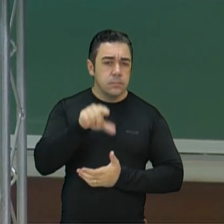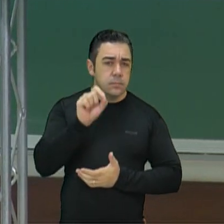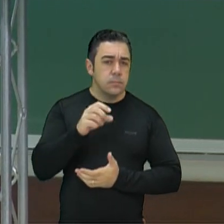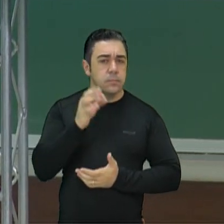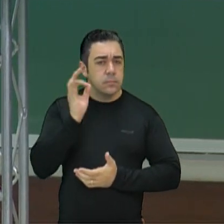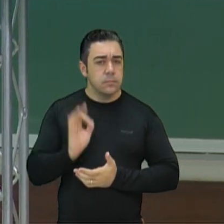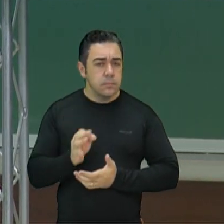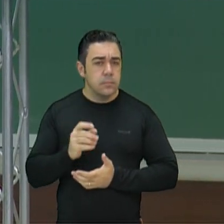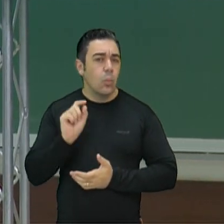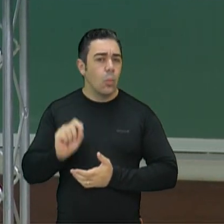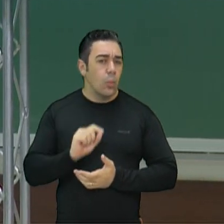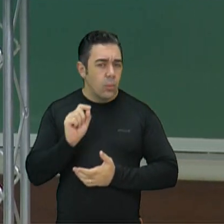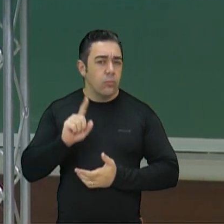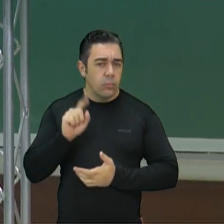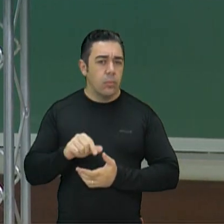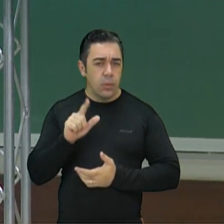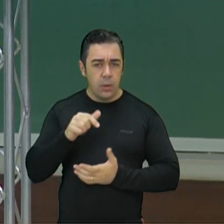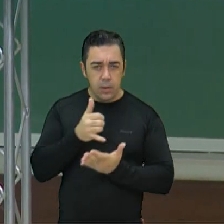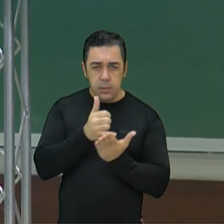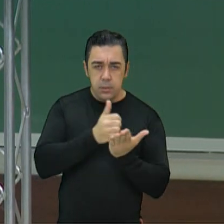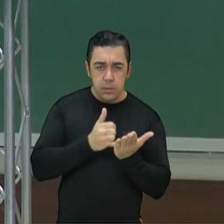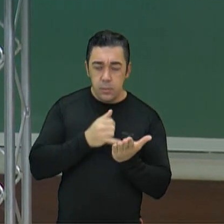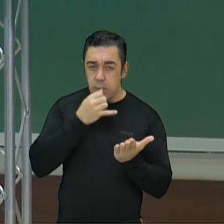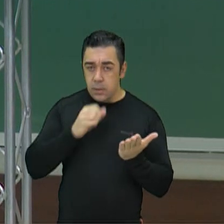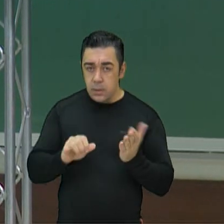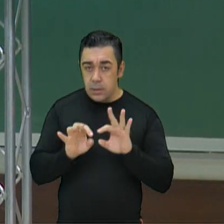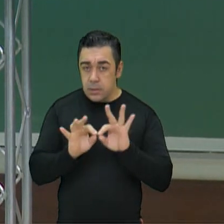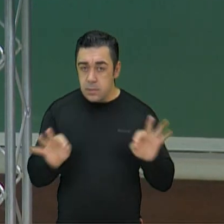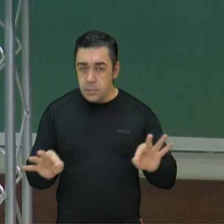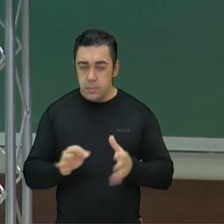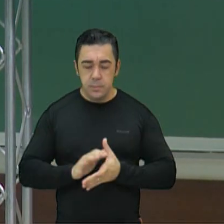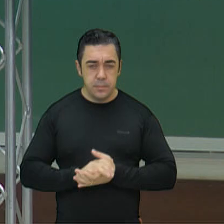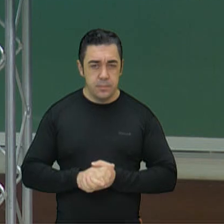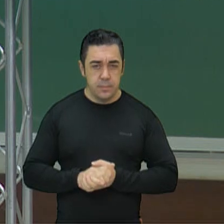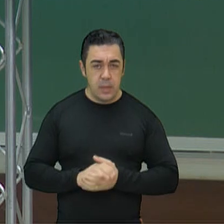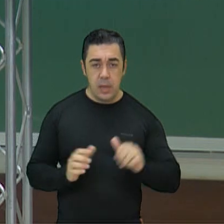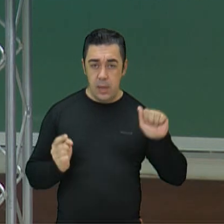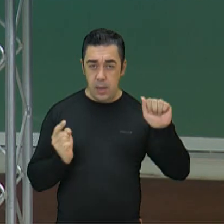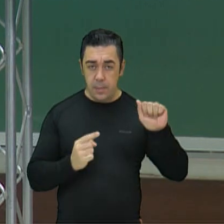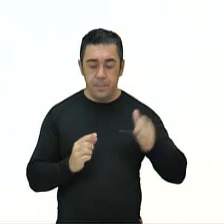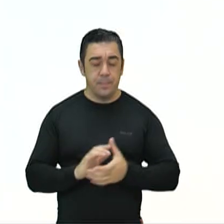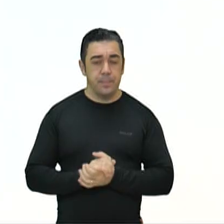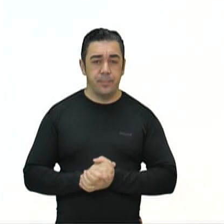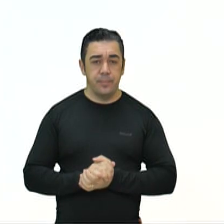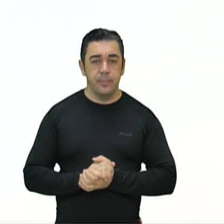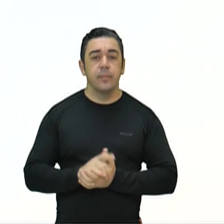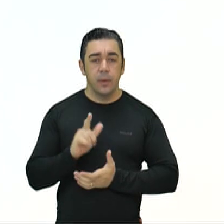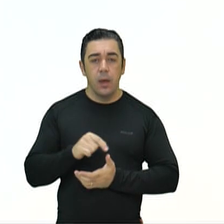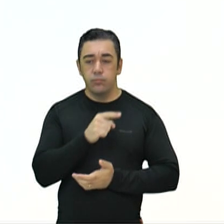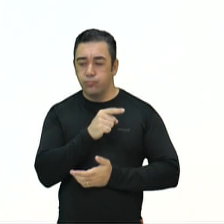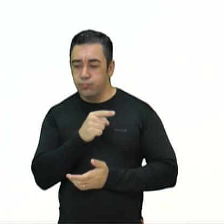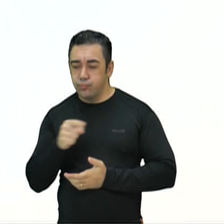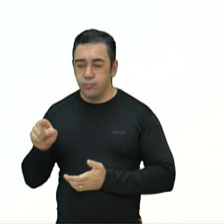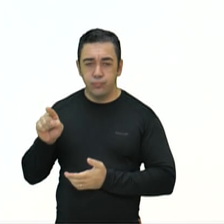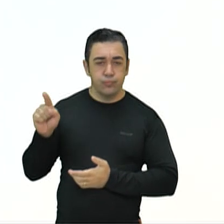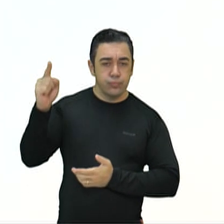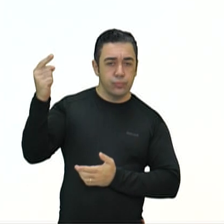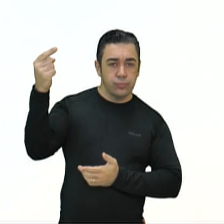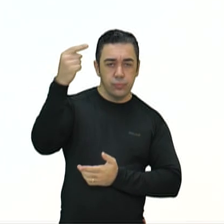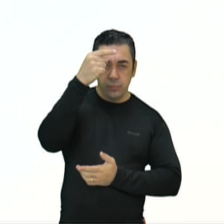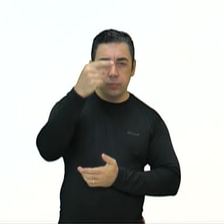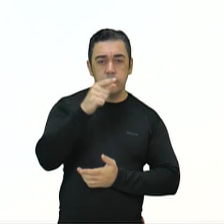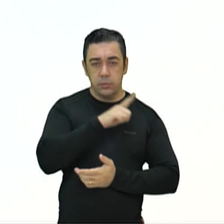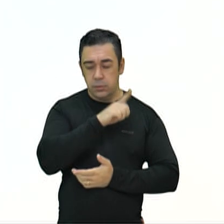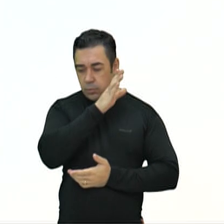correta quanto ao circuito elétrico simples. Letra A. É o caminho que permite a passagem da corrente.